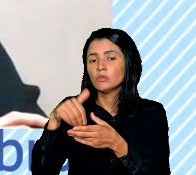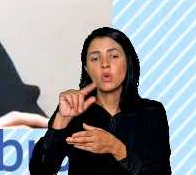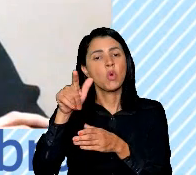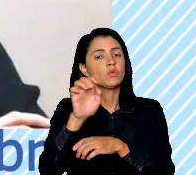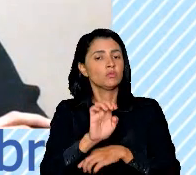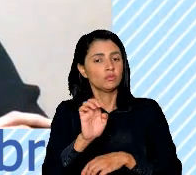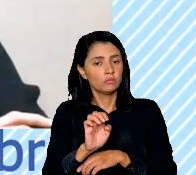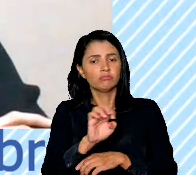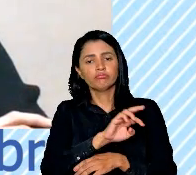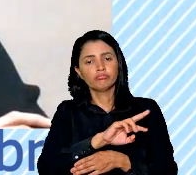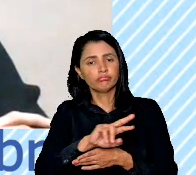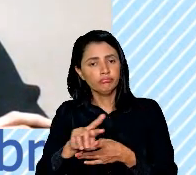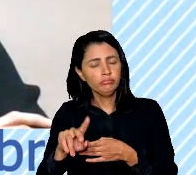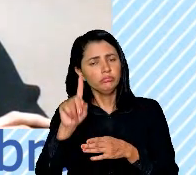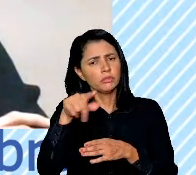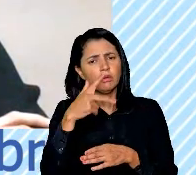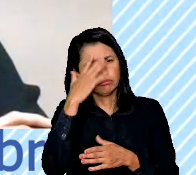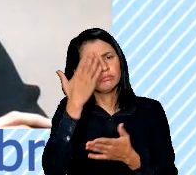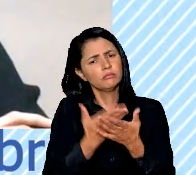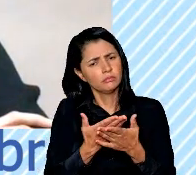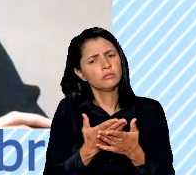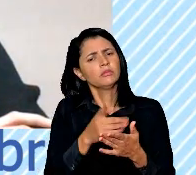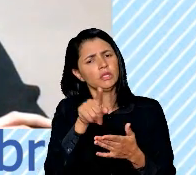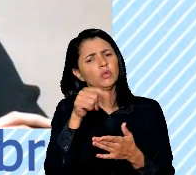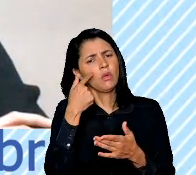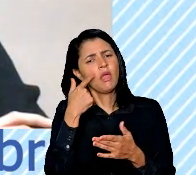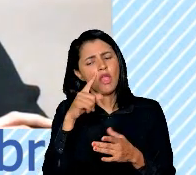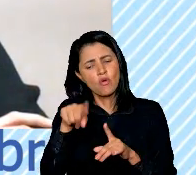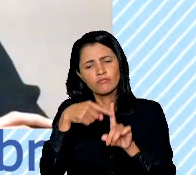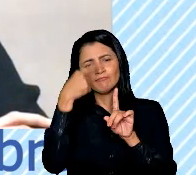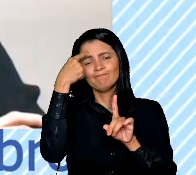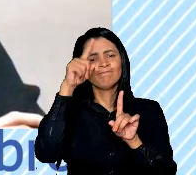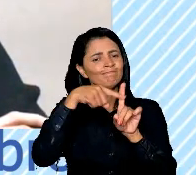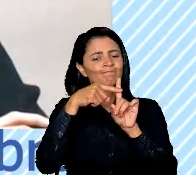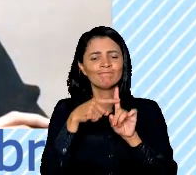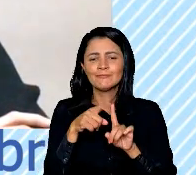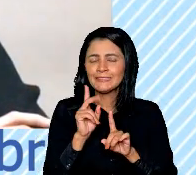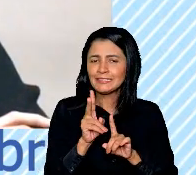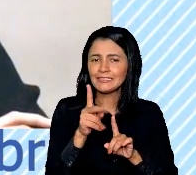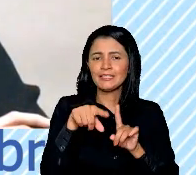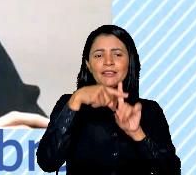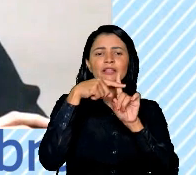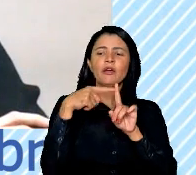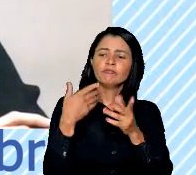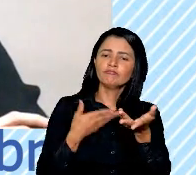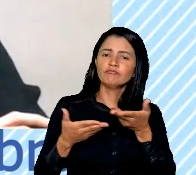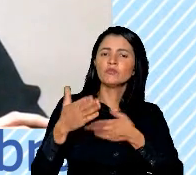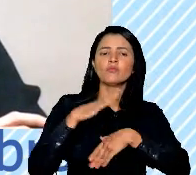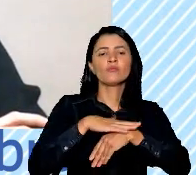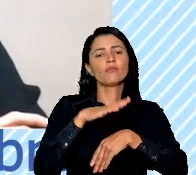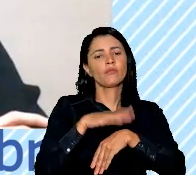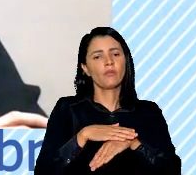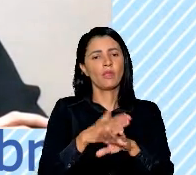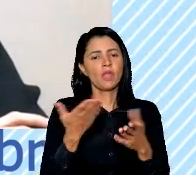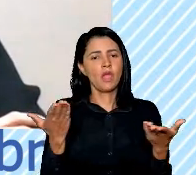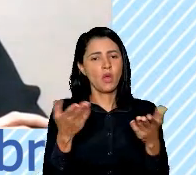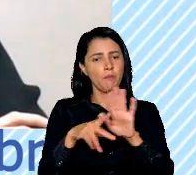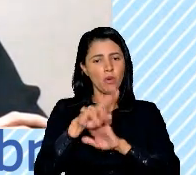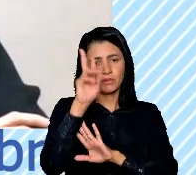Estadual. Então, assim, eu acho que eu sou muito otimista, então eu acho que a gente se encontra num momento da